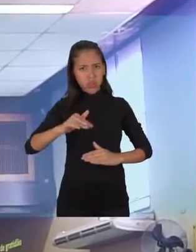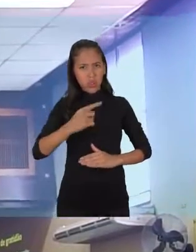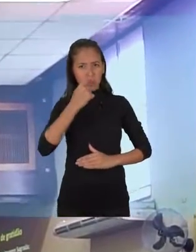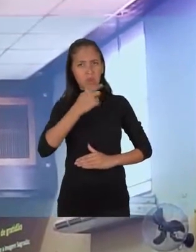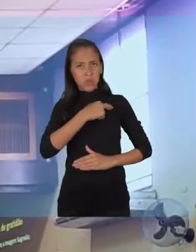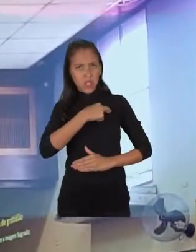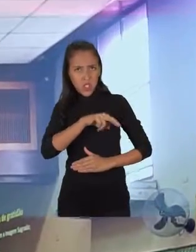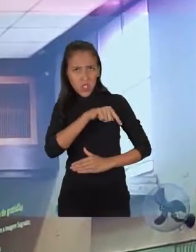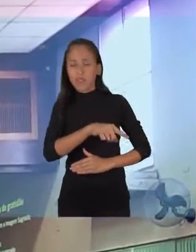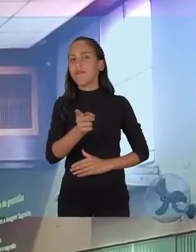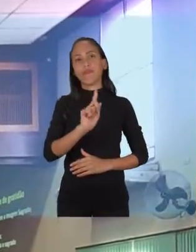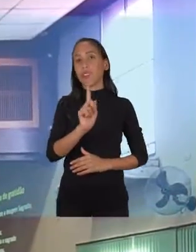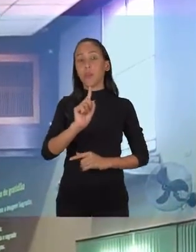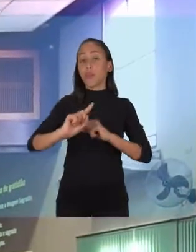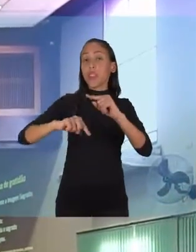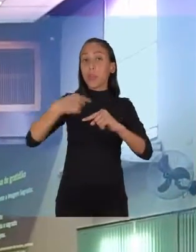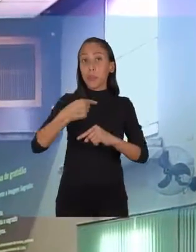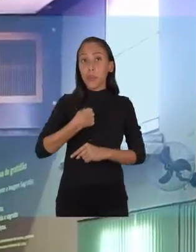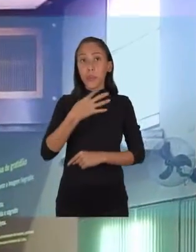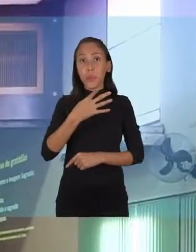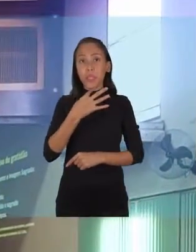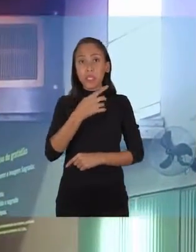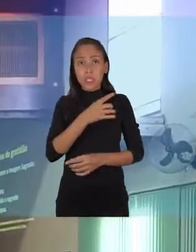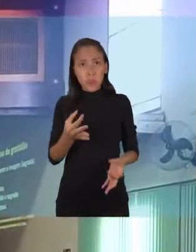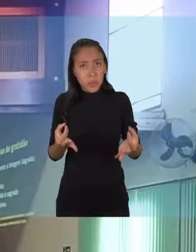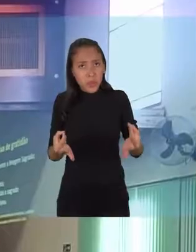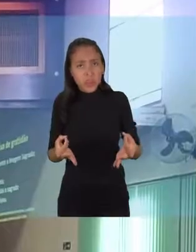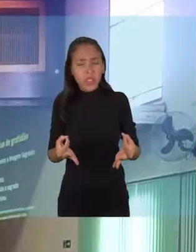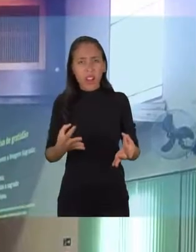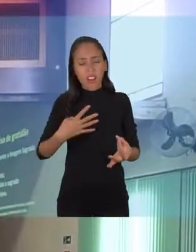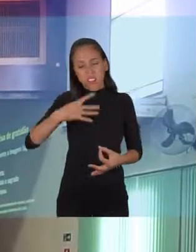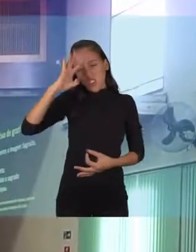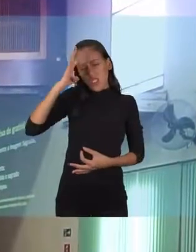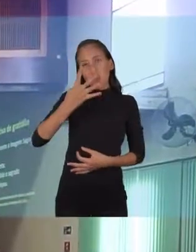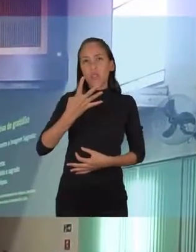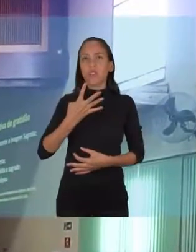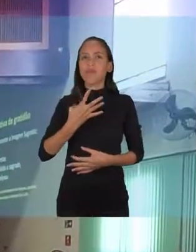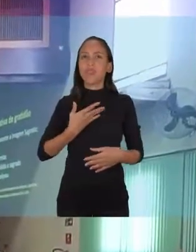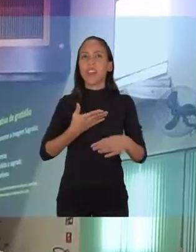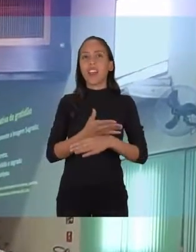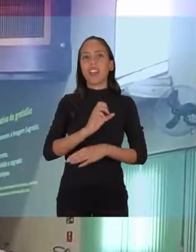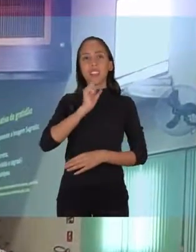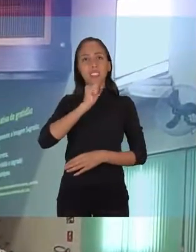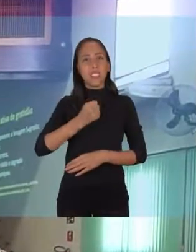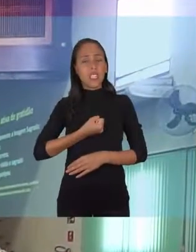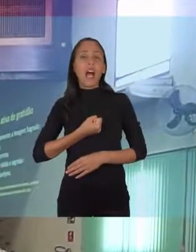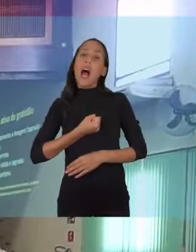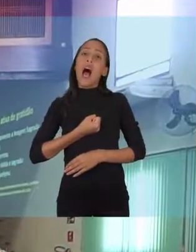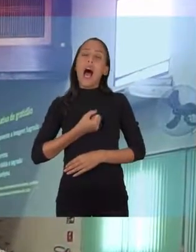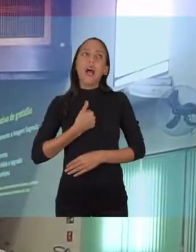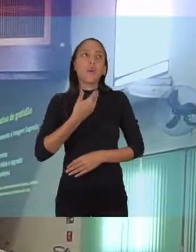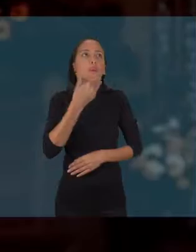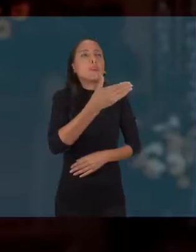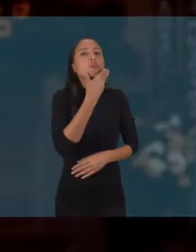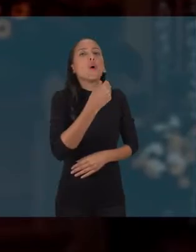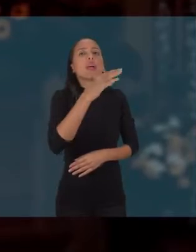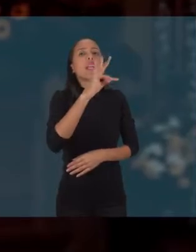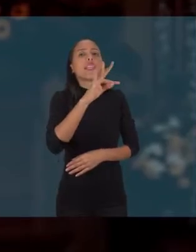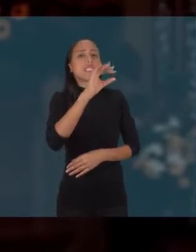budismo e eu me determinei a entrar para a vida sacerdotal, eu solicitei ao Takasaki Odoshi que fosse meu